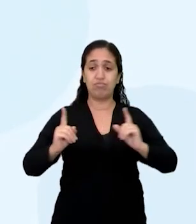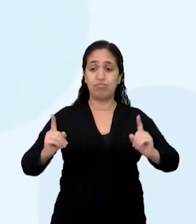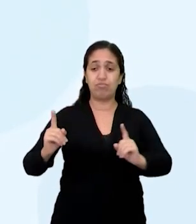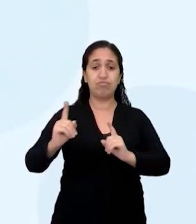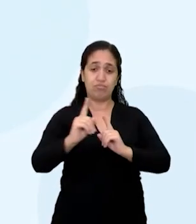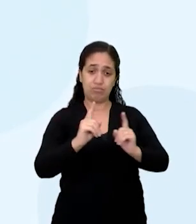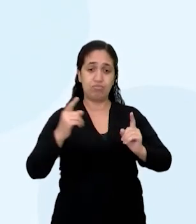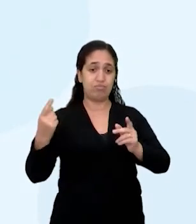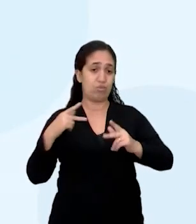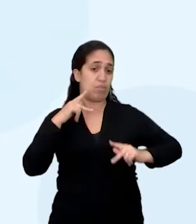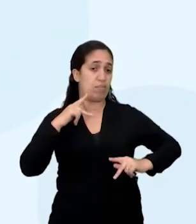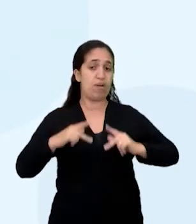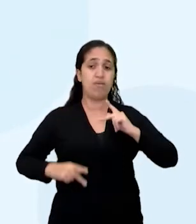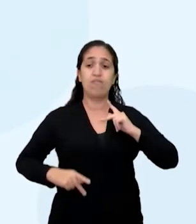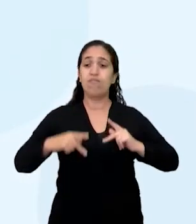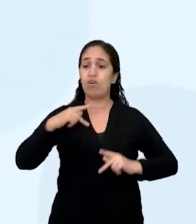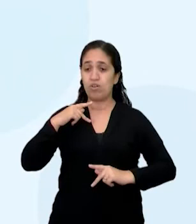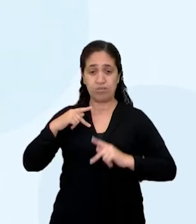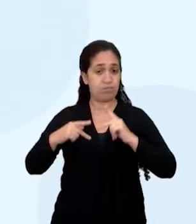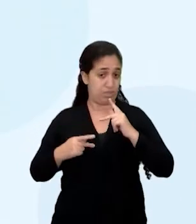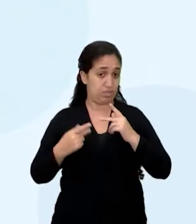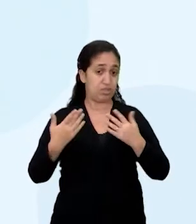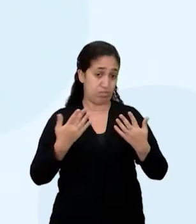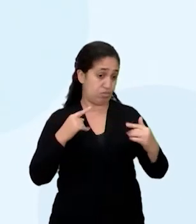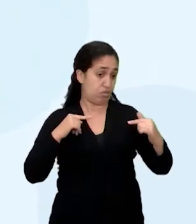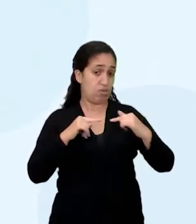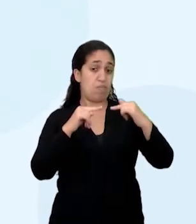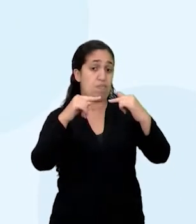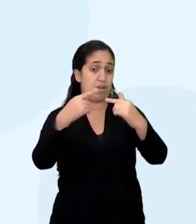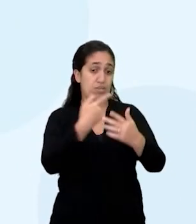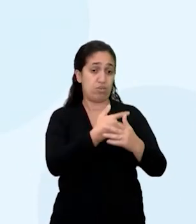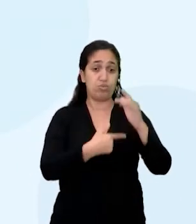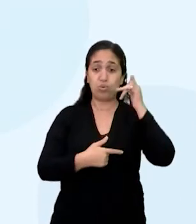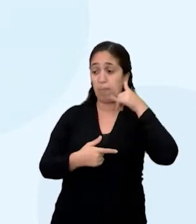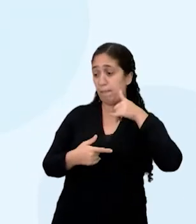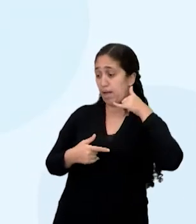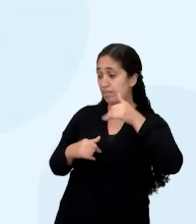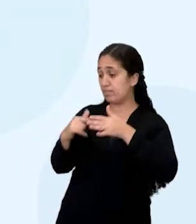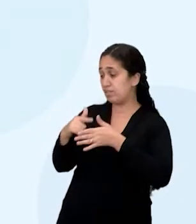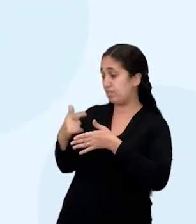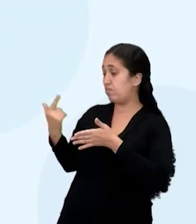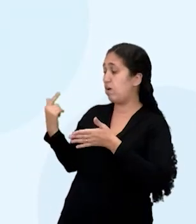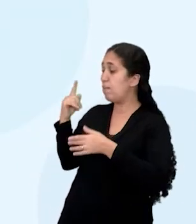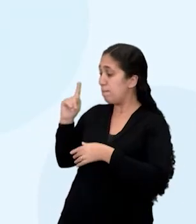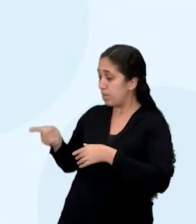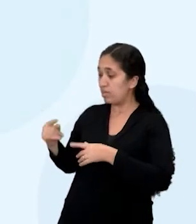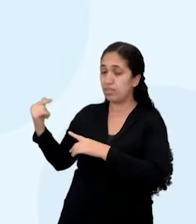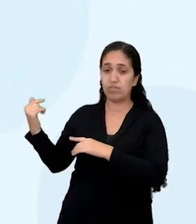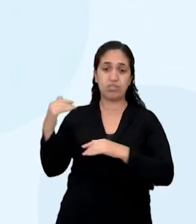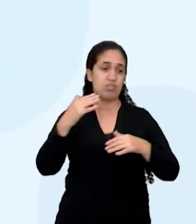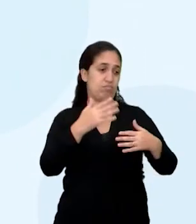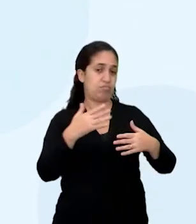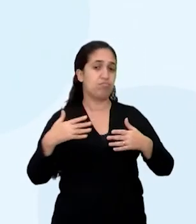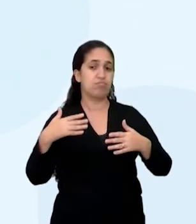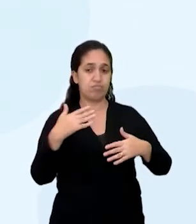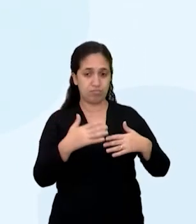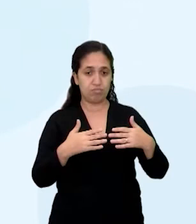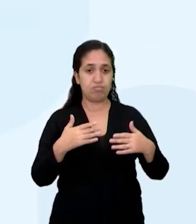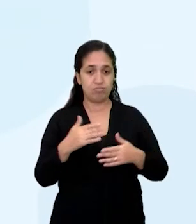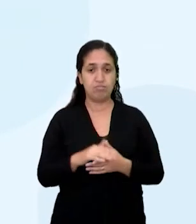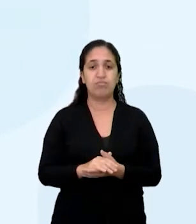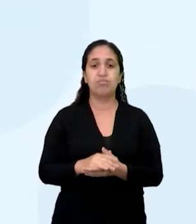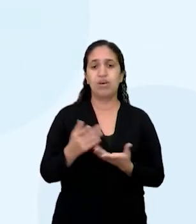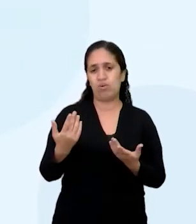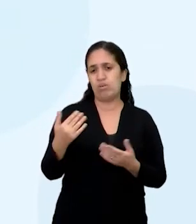sua performance de acordo com a comanda do mestre, né, ou do narrador da história. Em uma sessão de